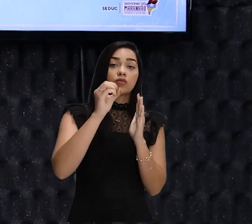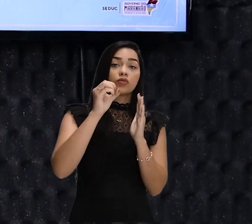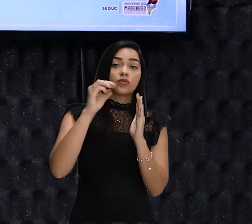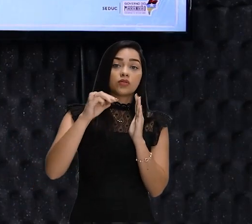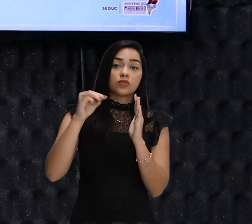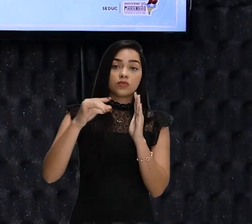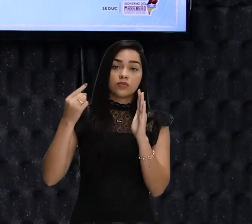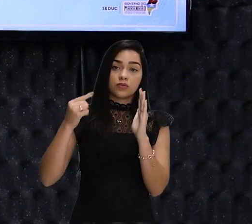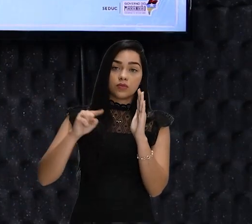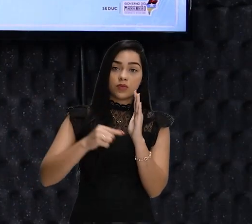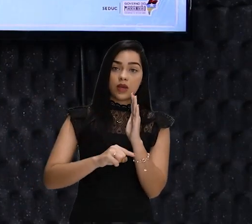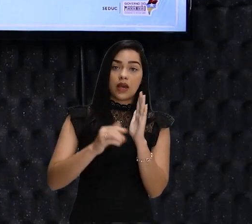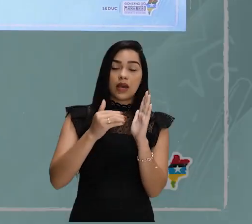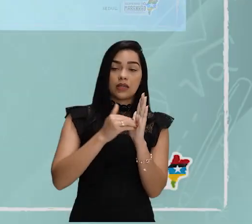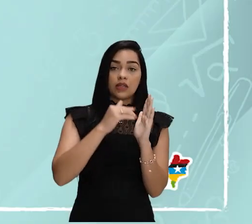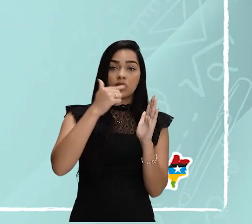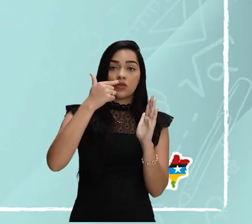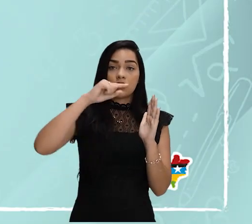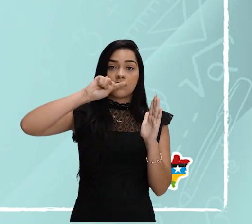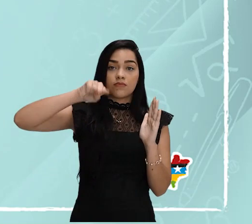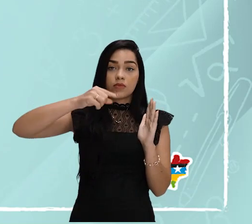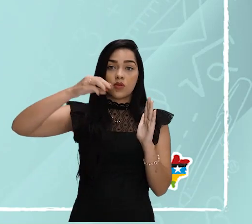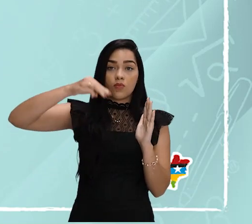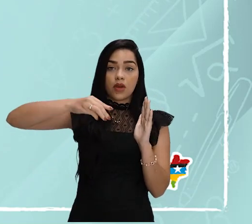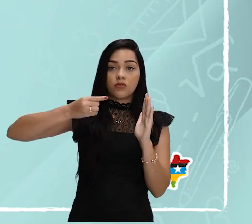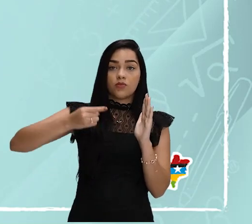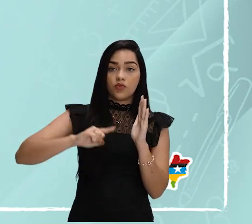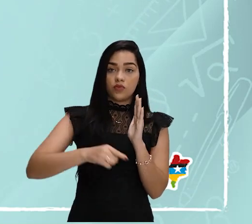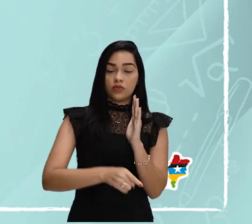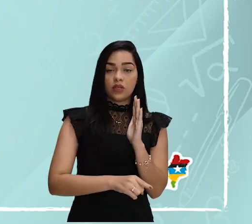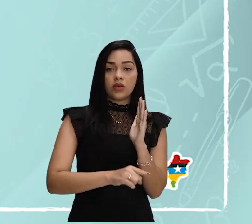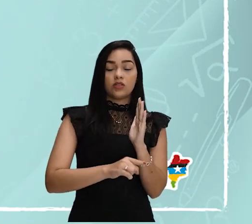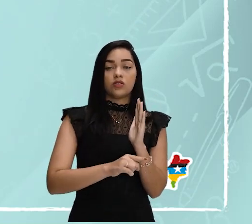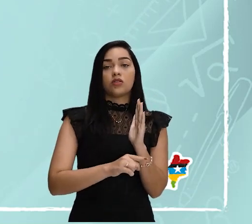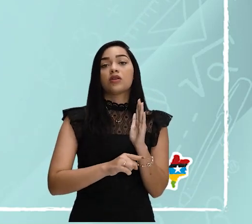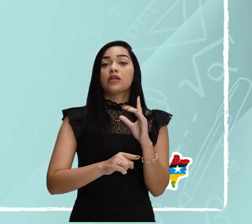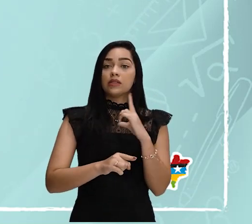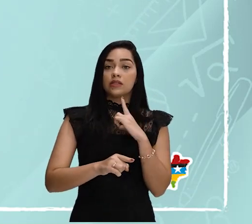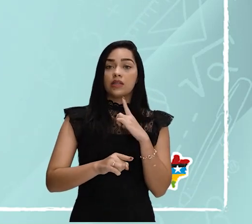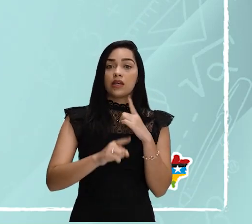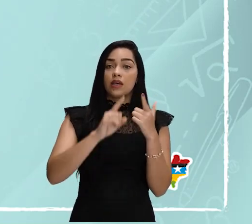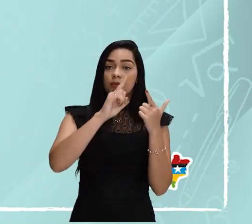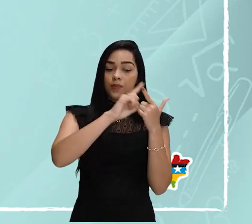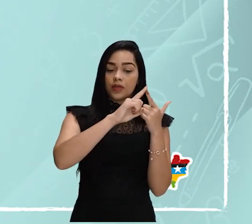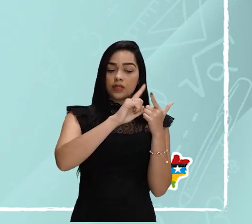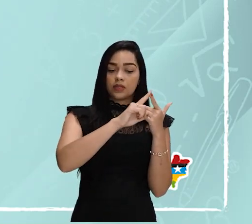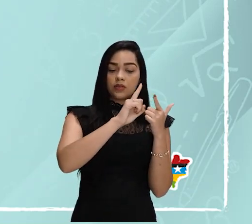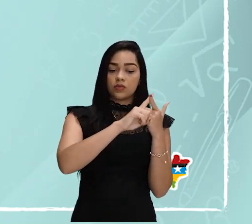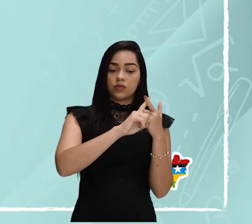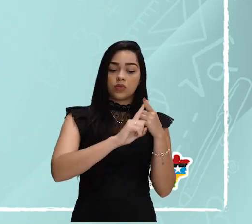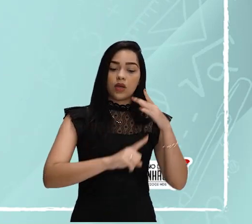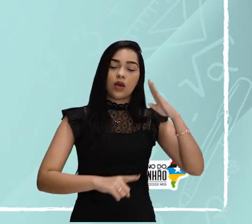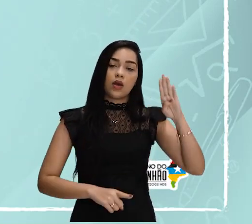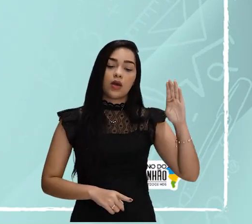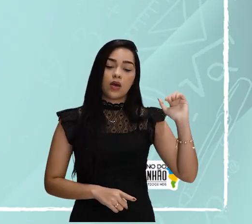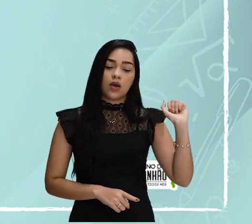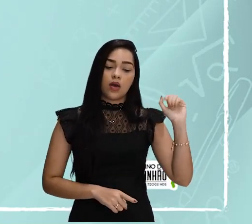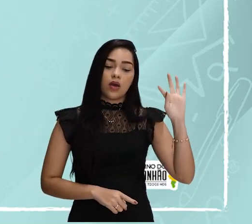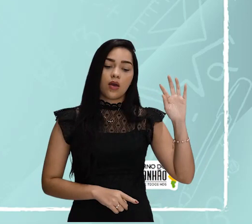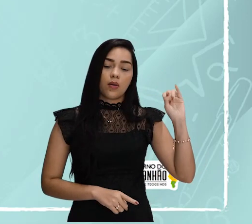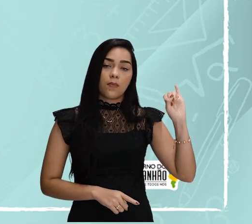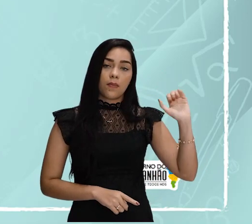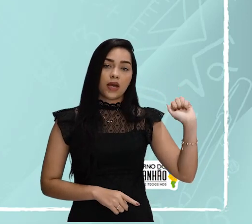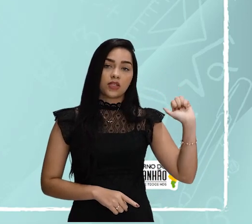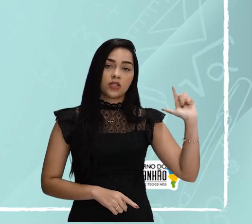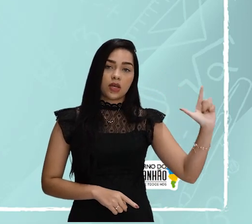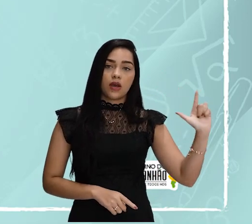de profundidade até 2.000 metros de profundidade, nós já vamos ter a zona batial.